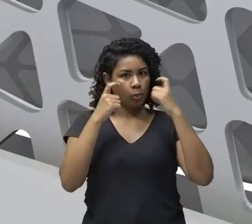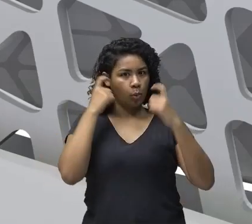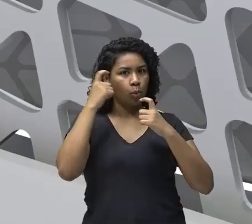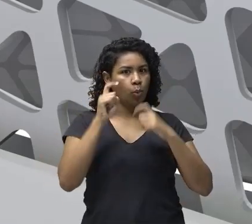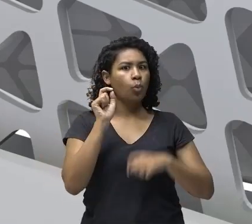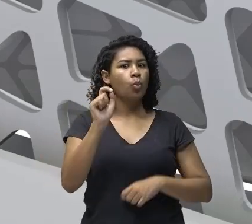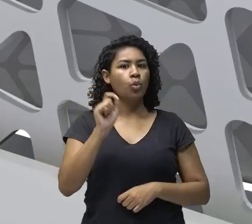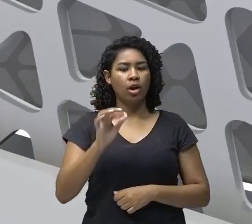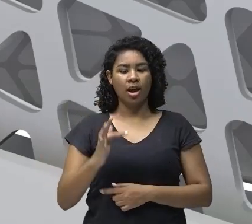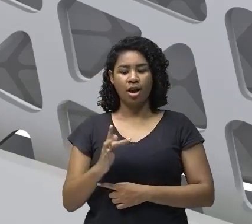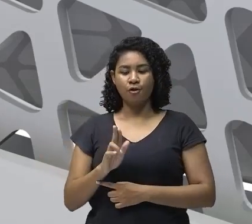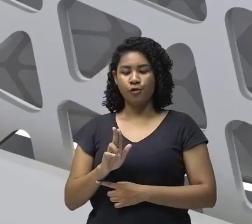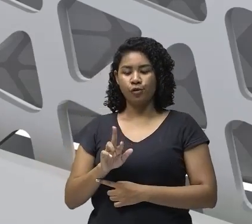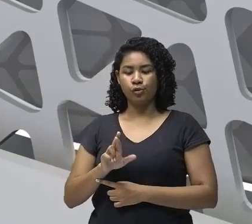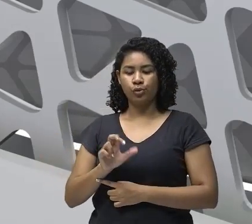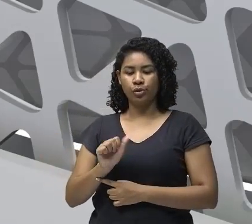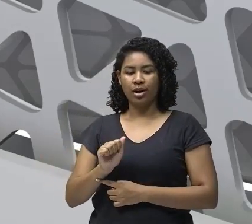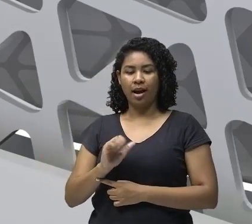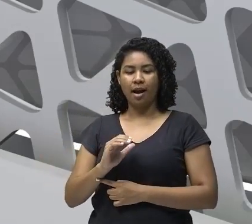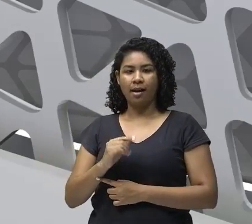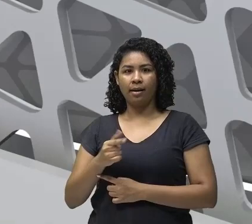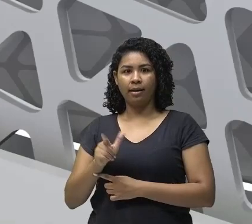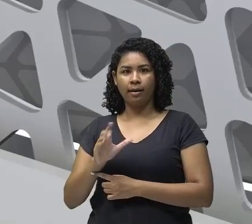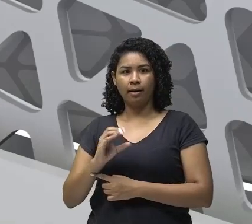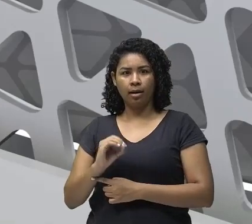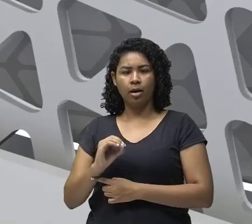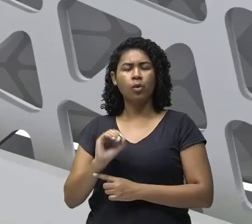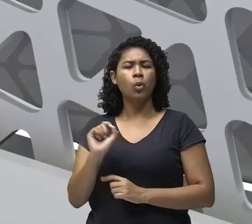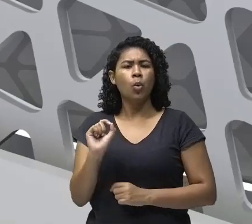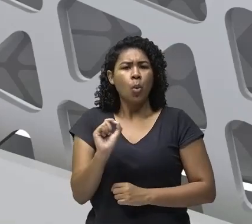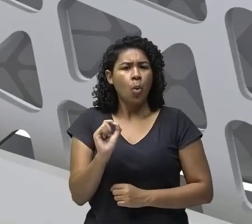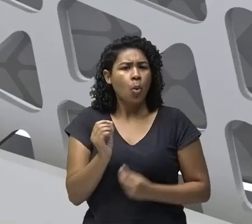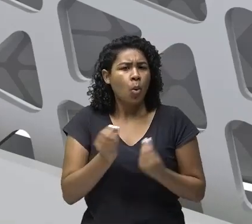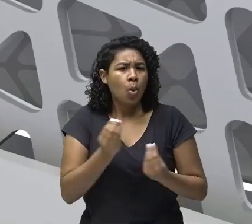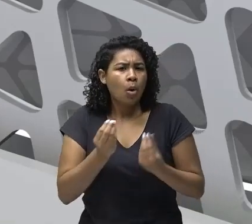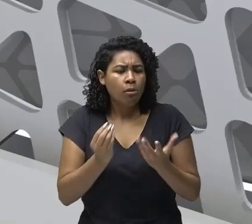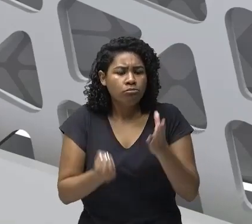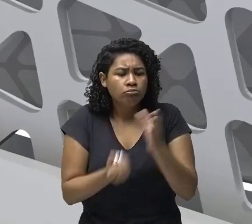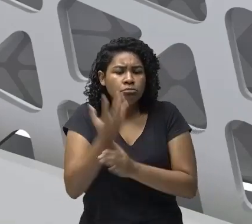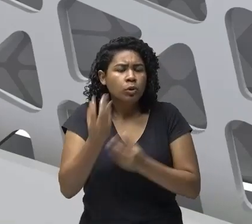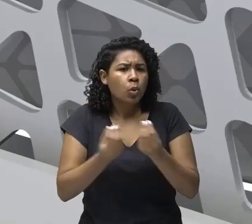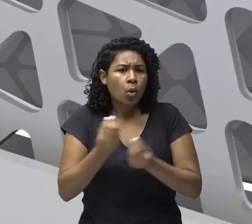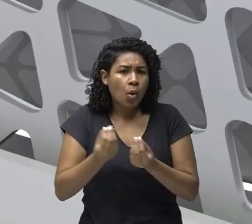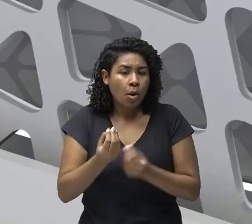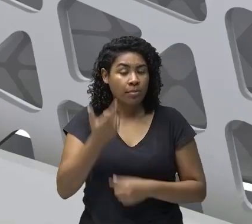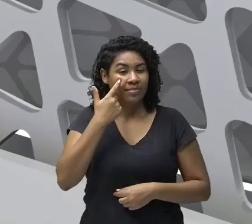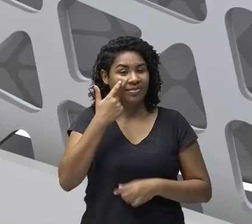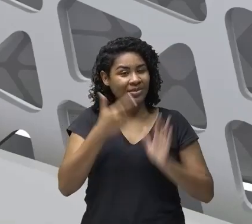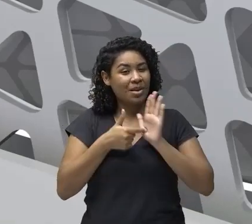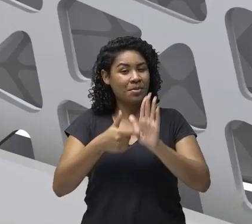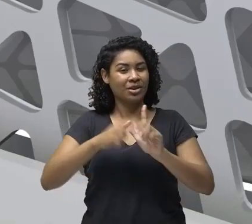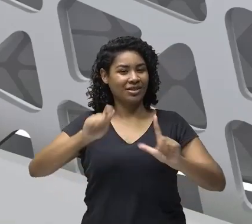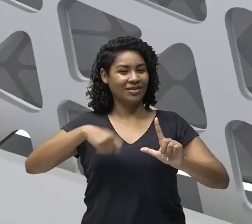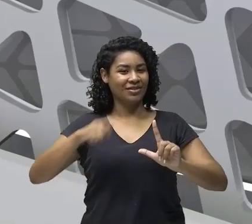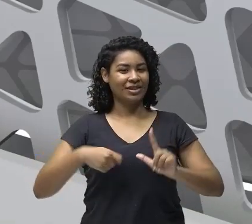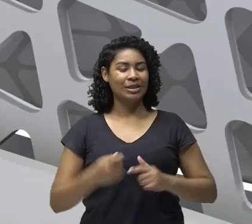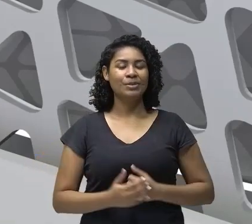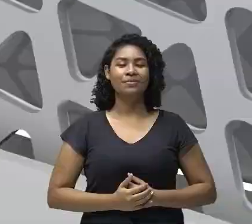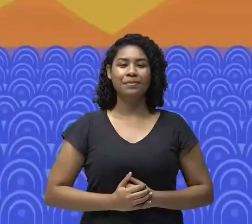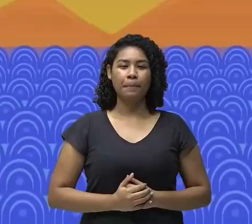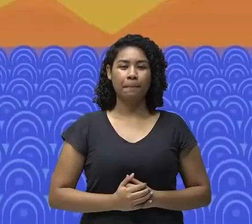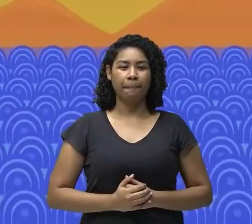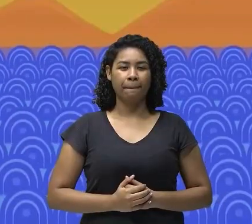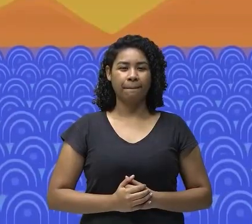os furacões. Como é que esses furacões acontecem? Como eles se formam? Nós trouxemos um vídeo para vocês. Vamos